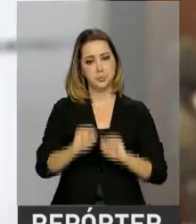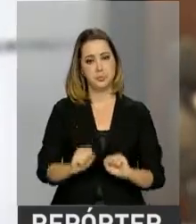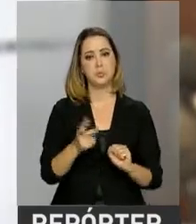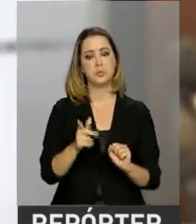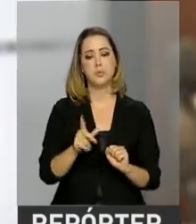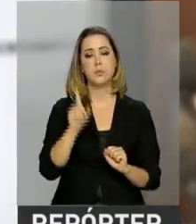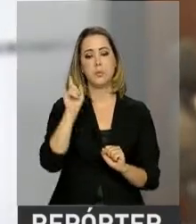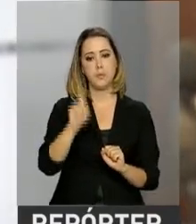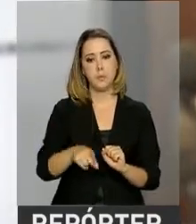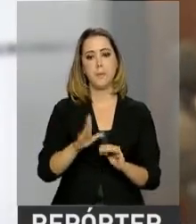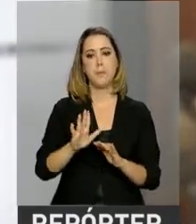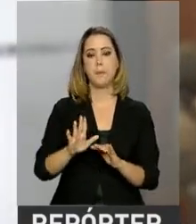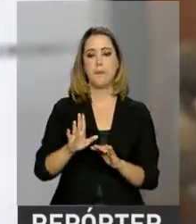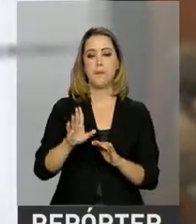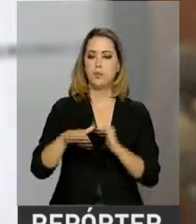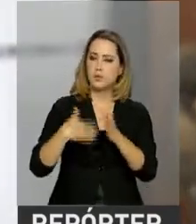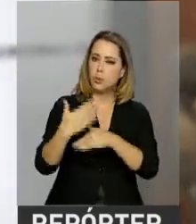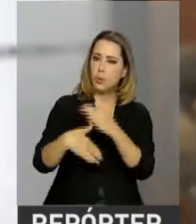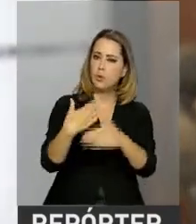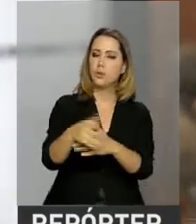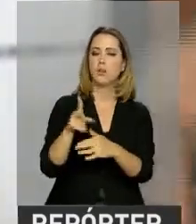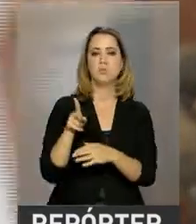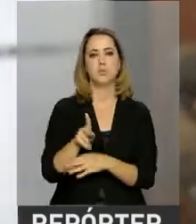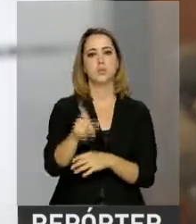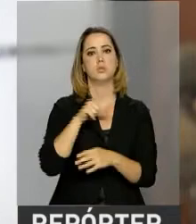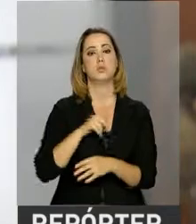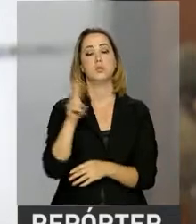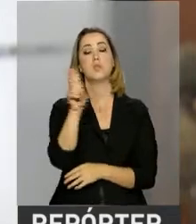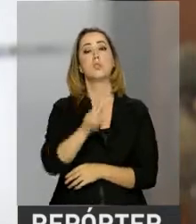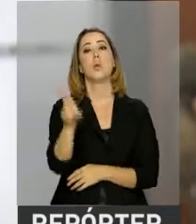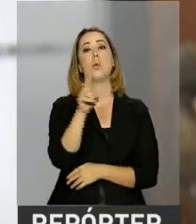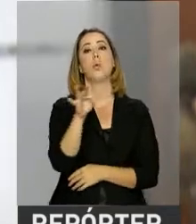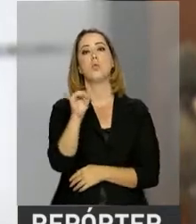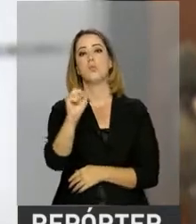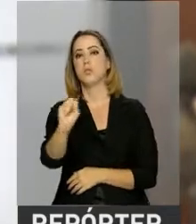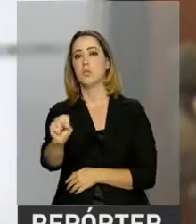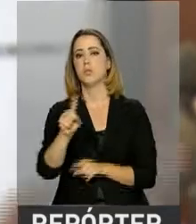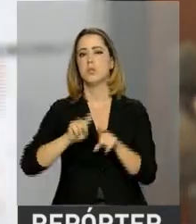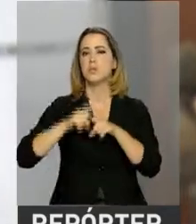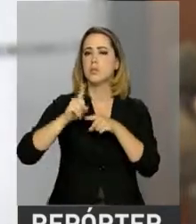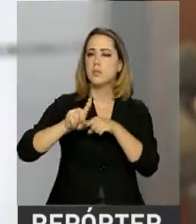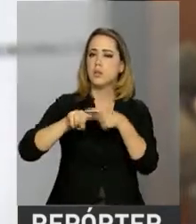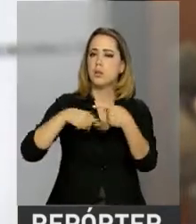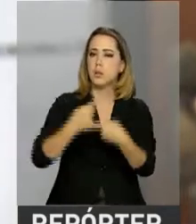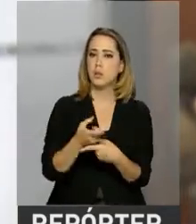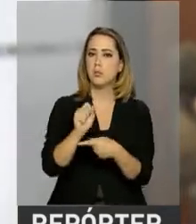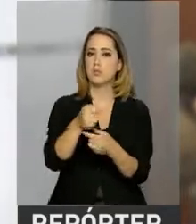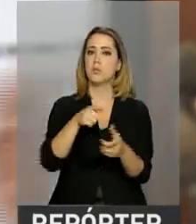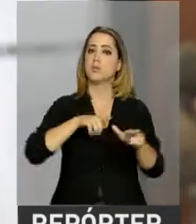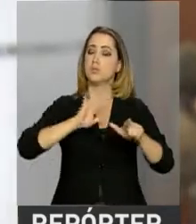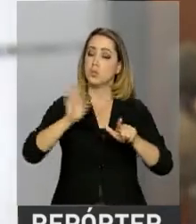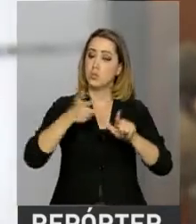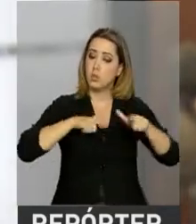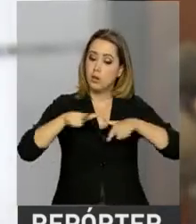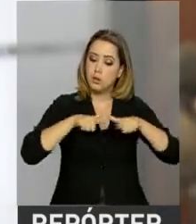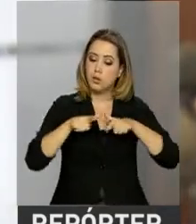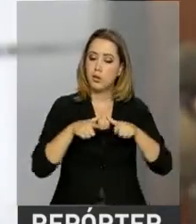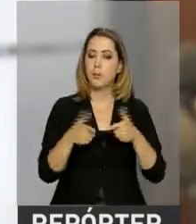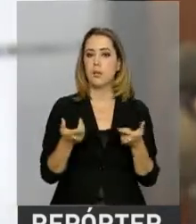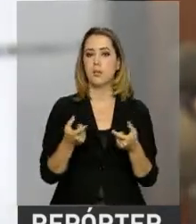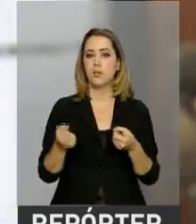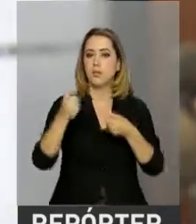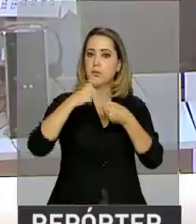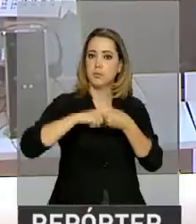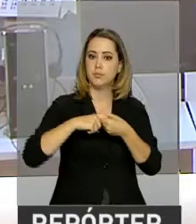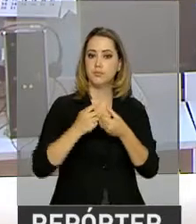assim em consequência então você usa o fierro mas depois quando você tiver condições vai trabalhar na sua área então vai retornar